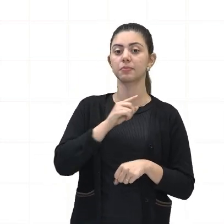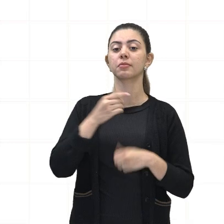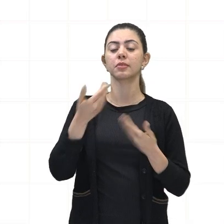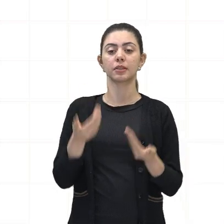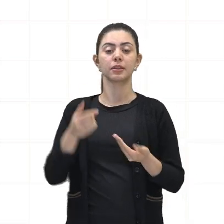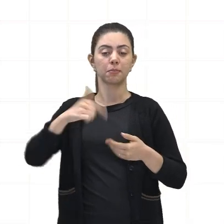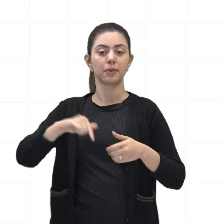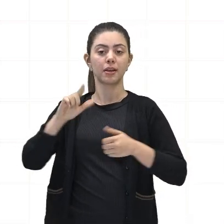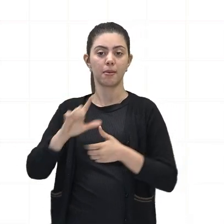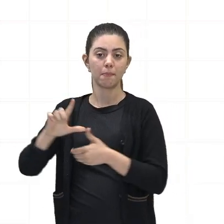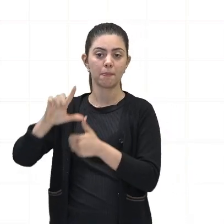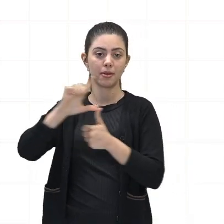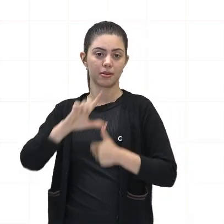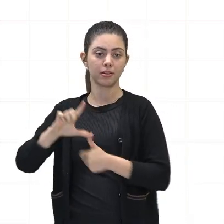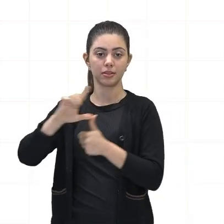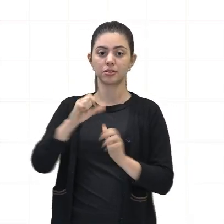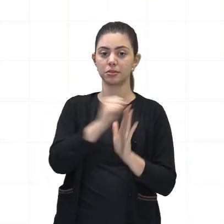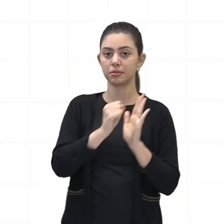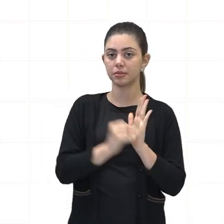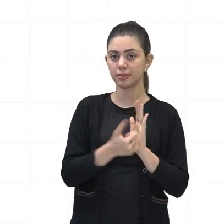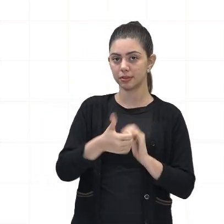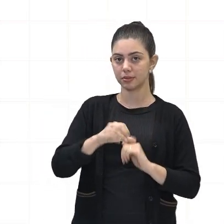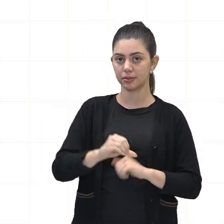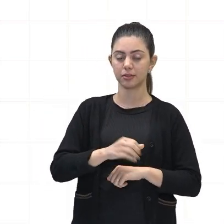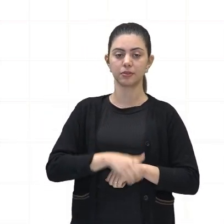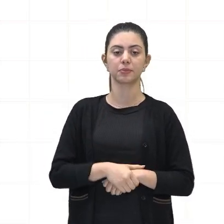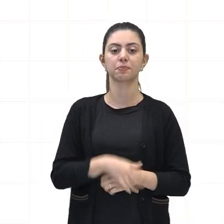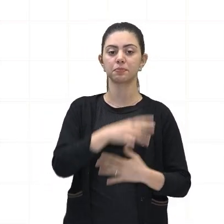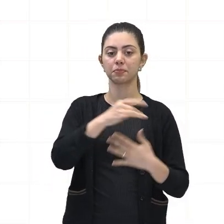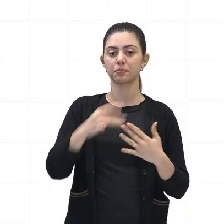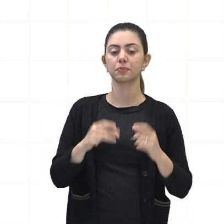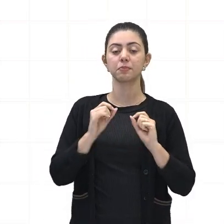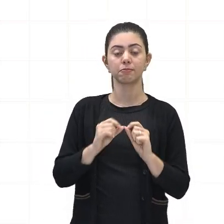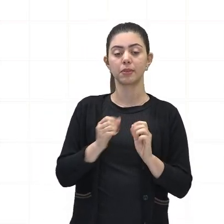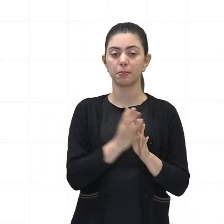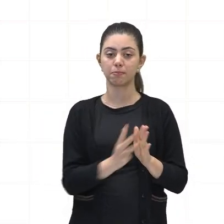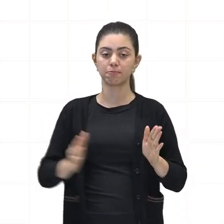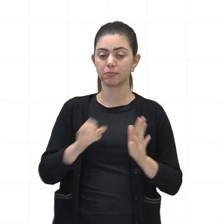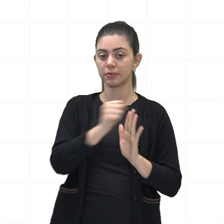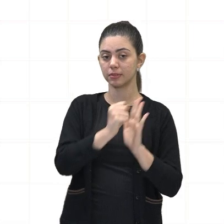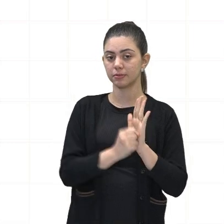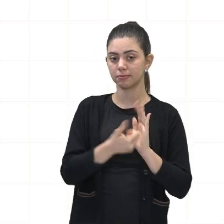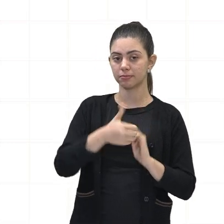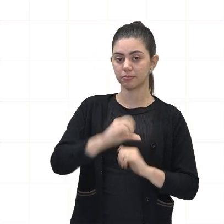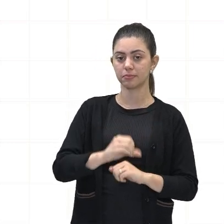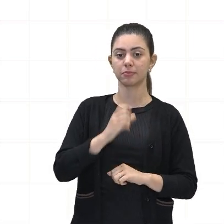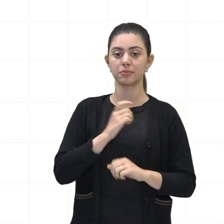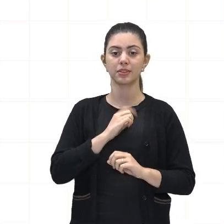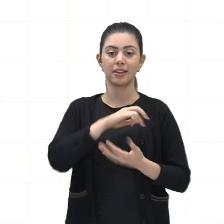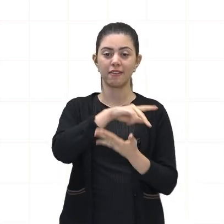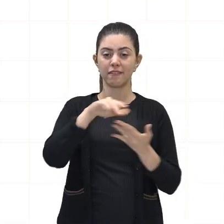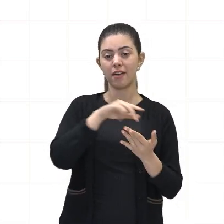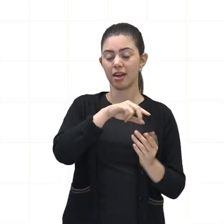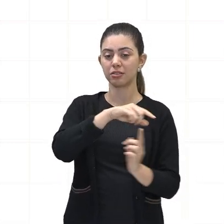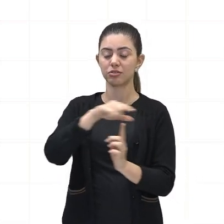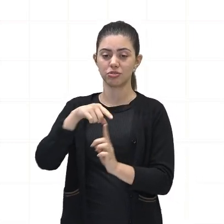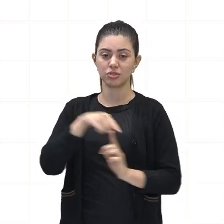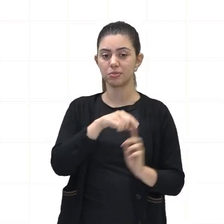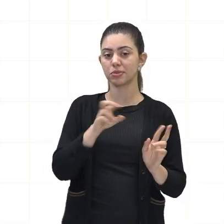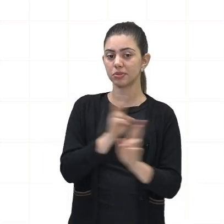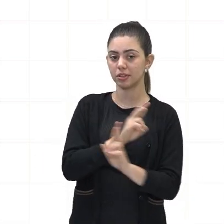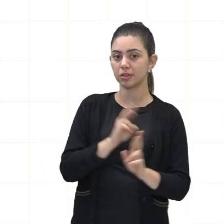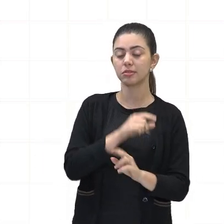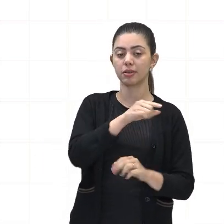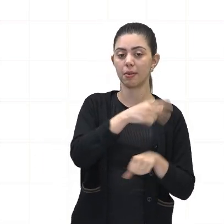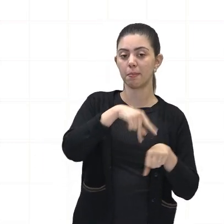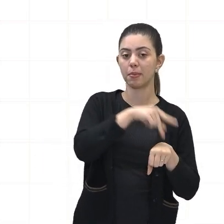e a América Latina no século XIX. Detalhamento: o século XIX. Os tipos de relações